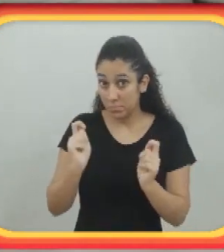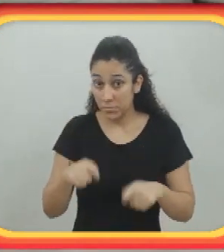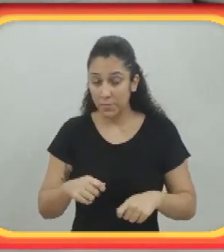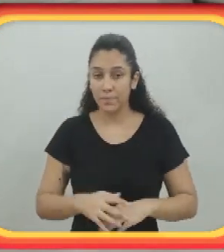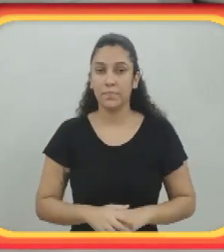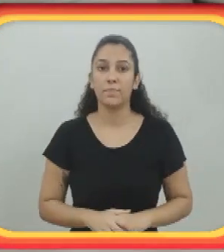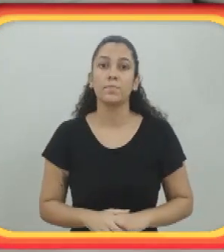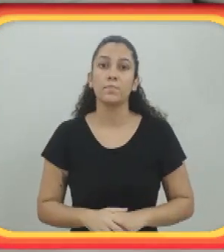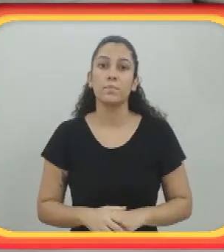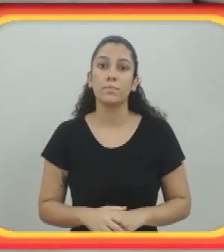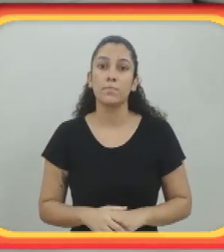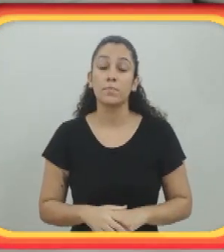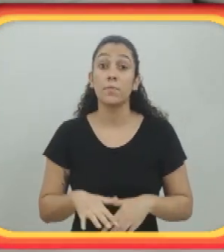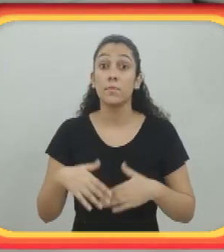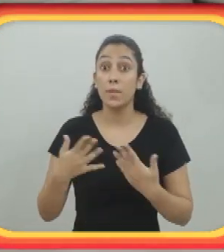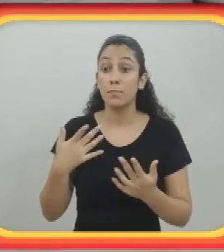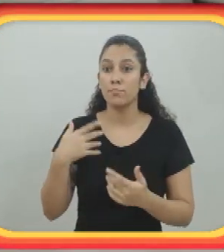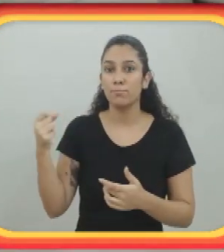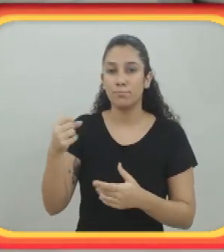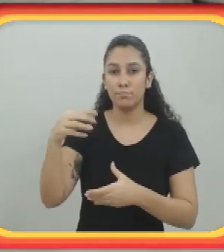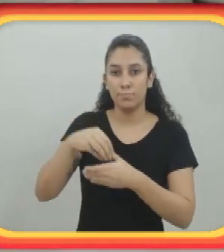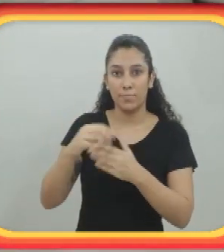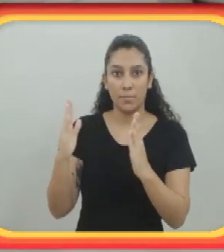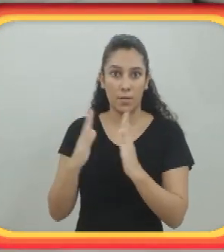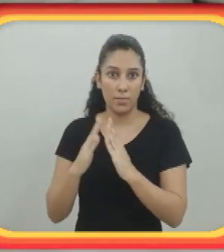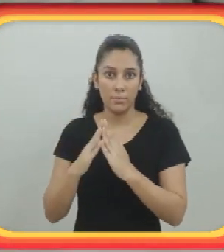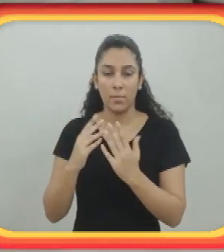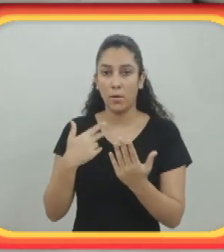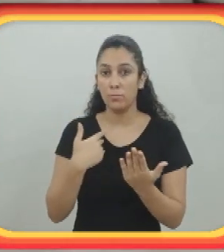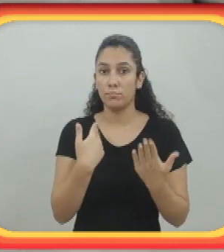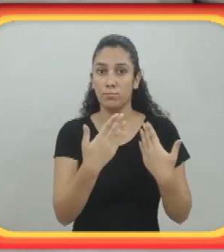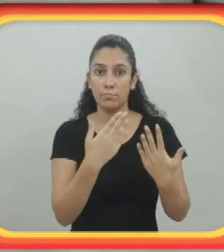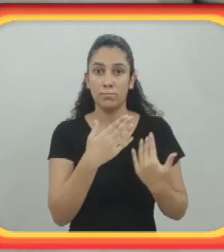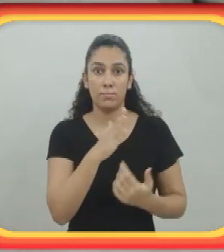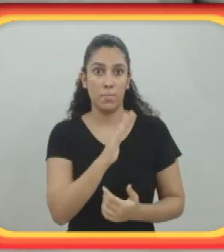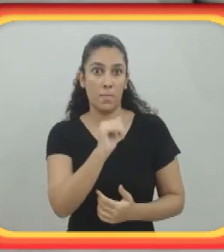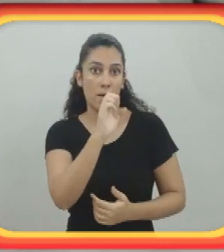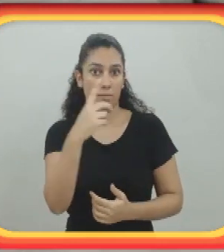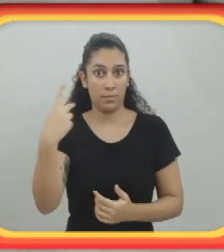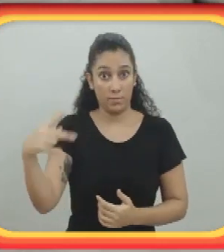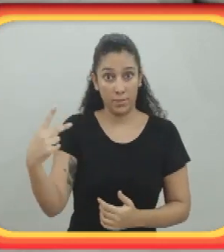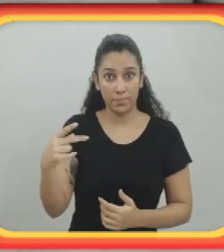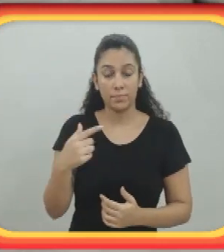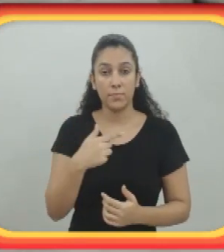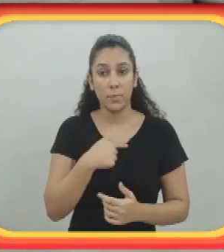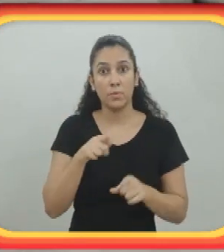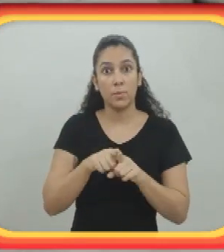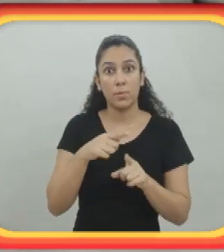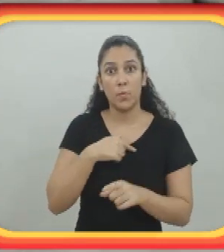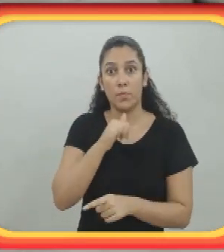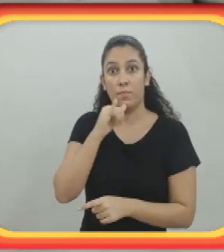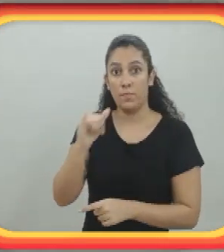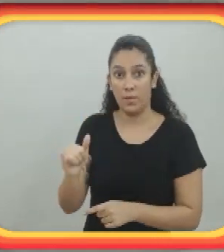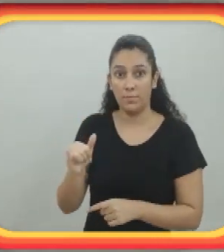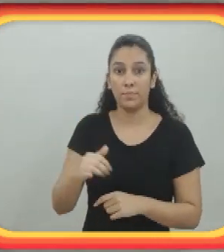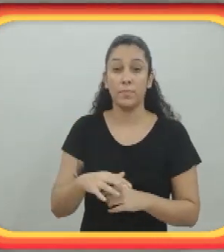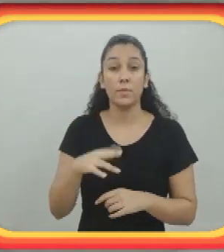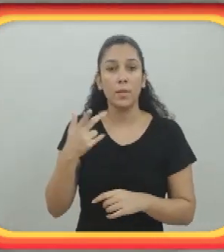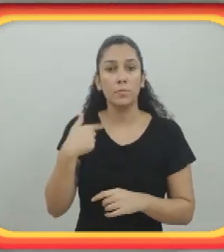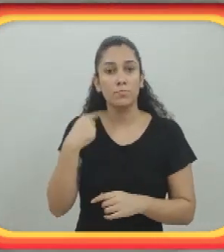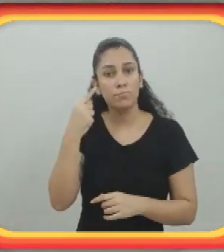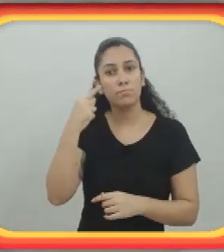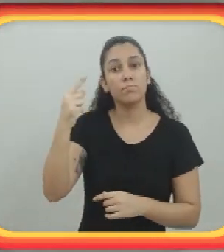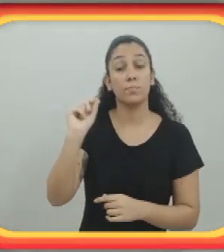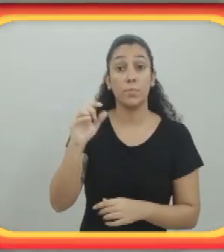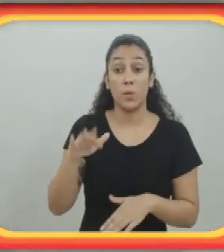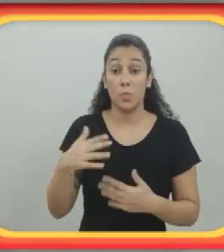e você fala com a turma. Aí eu falei assim, não, a gente nunca tratou o Lucas assim não, mas deixa eu conversar